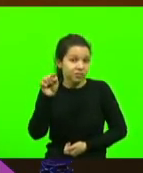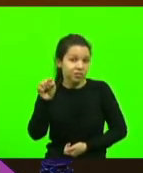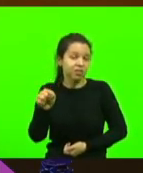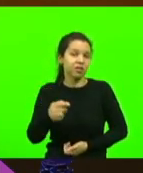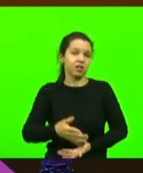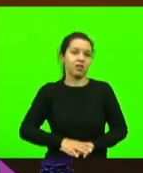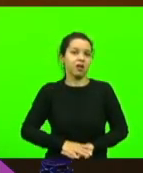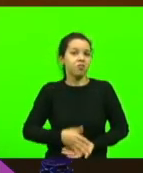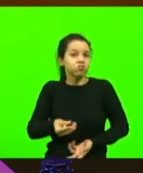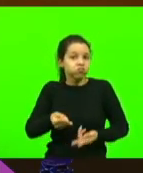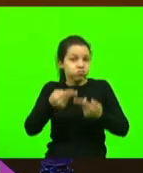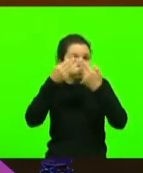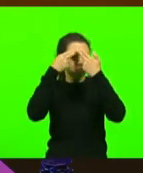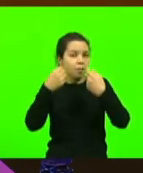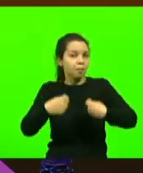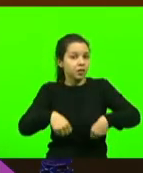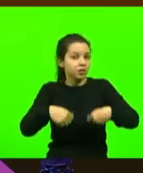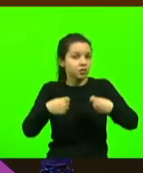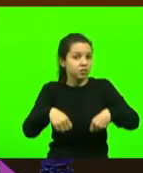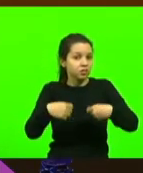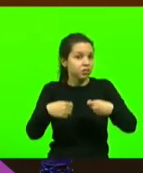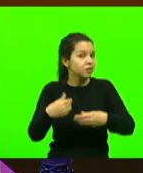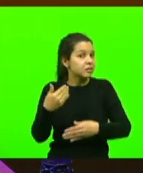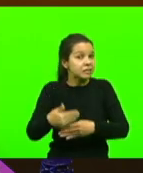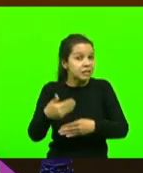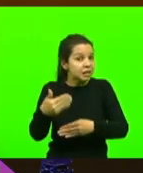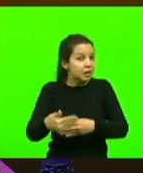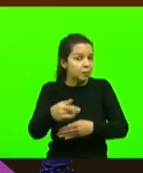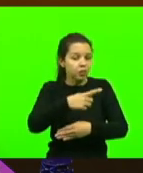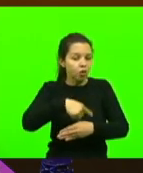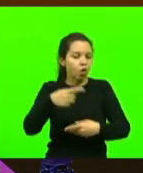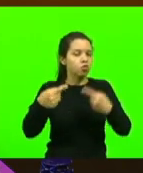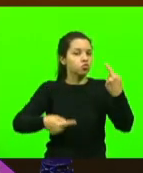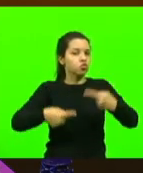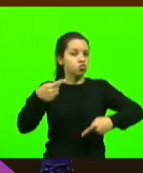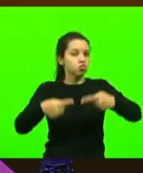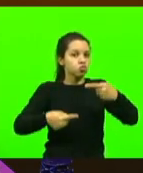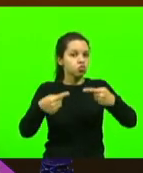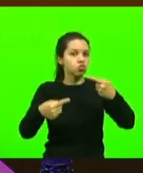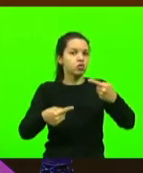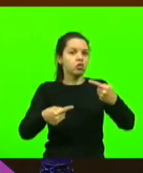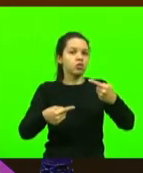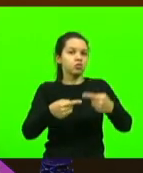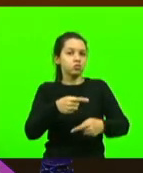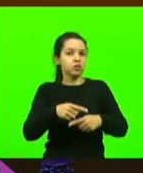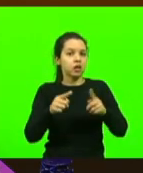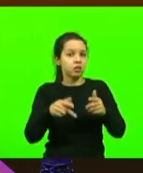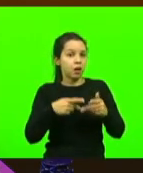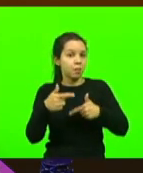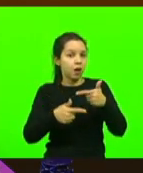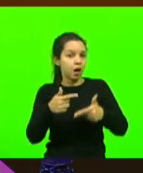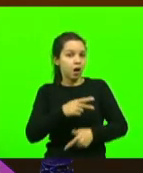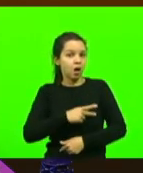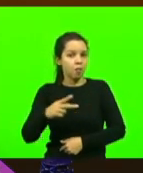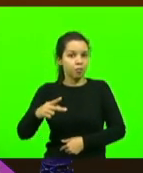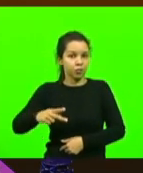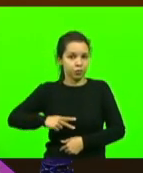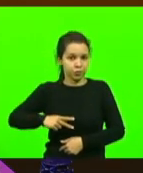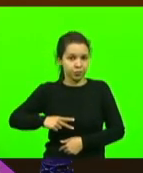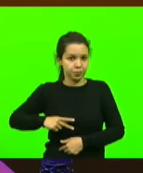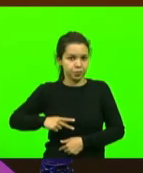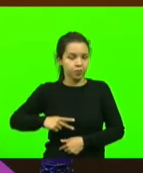na nossa mente todas as vezes que a gente for falar sobre serviço público e por que